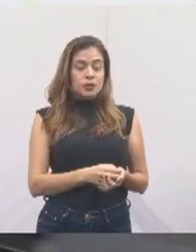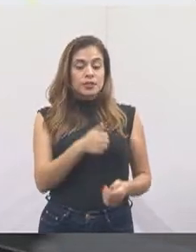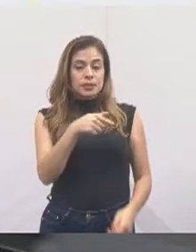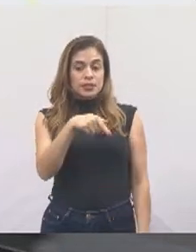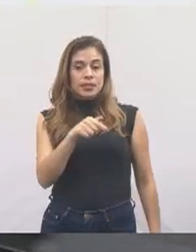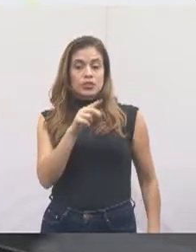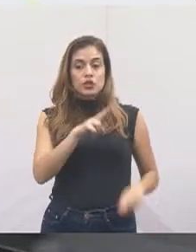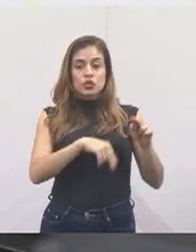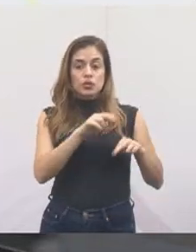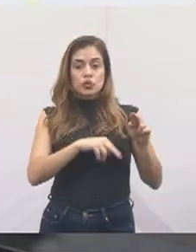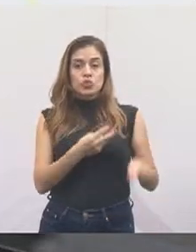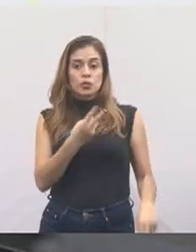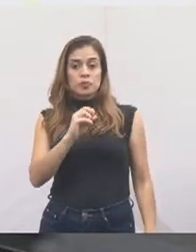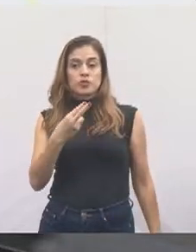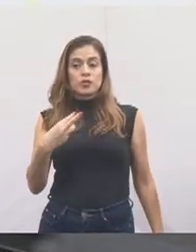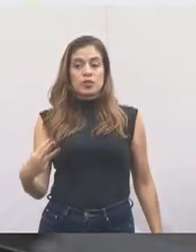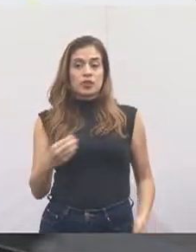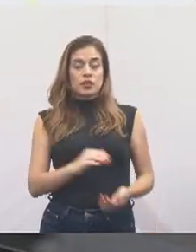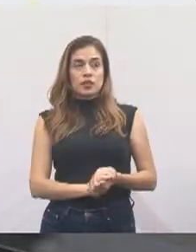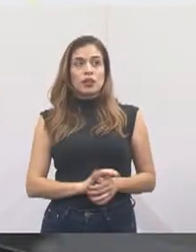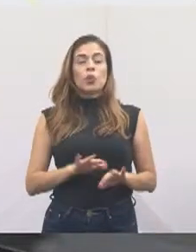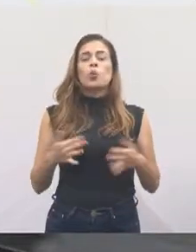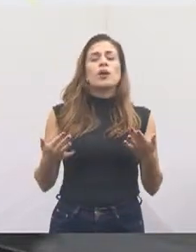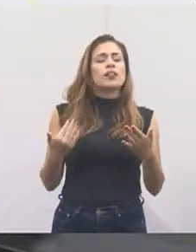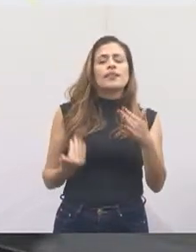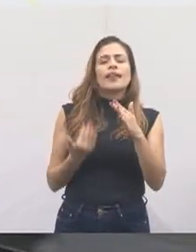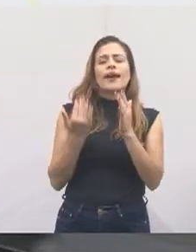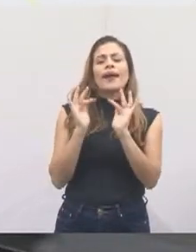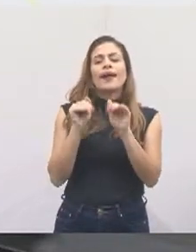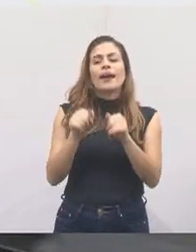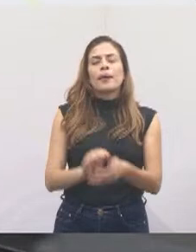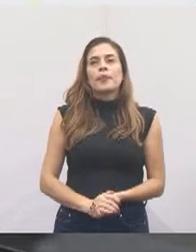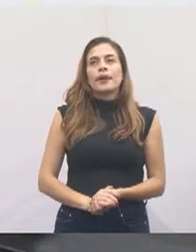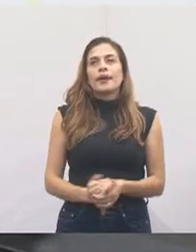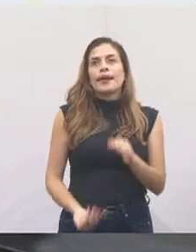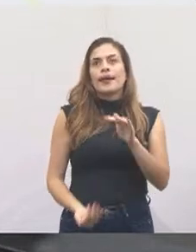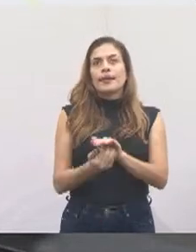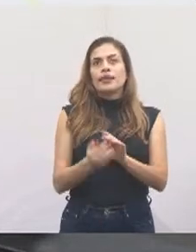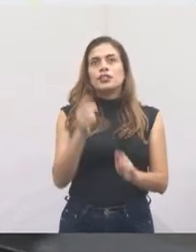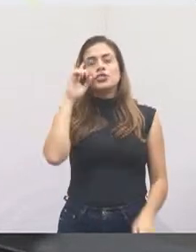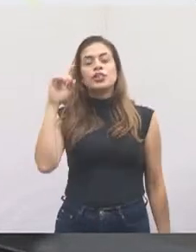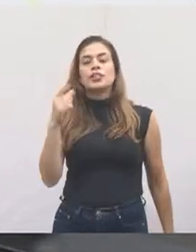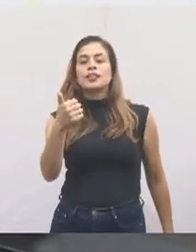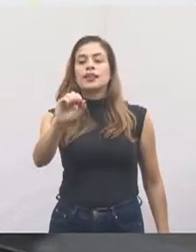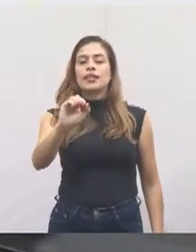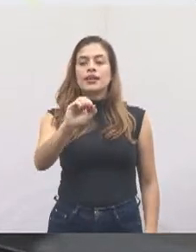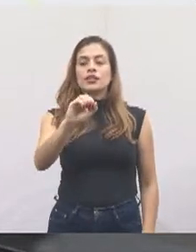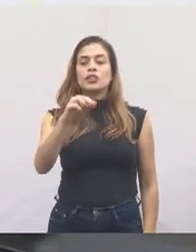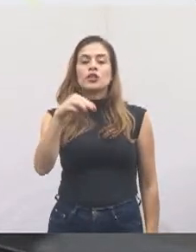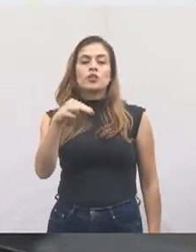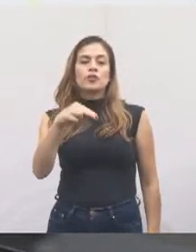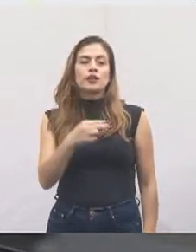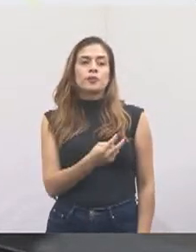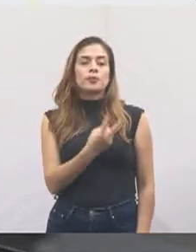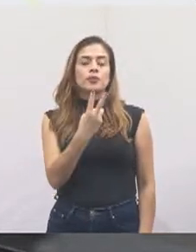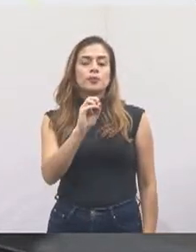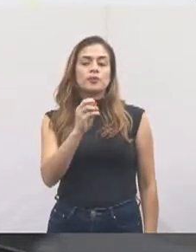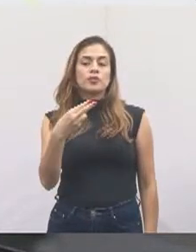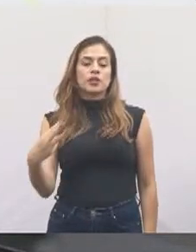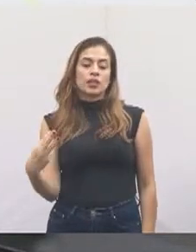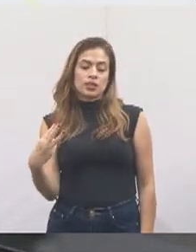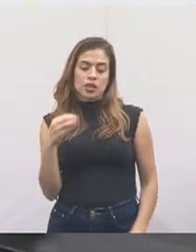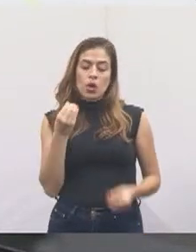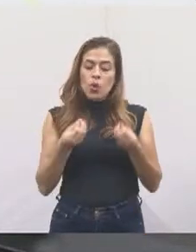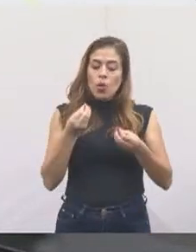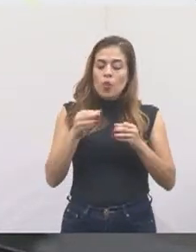término a previsão do término até que dia 10 de novembro de 2023 como foi realizado o planejamento